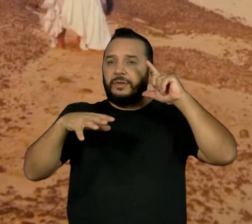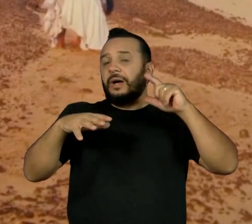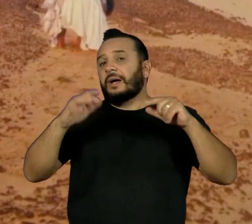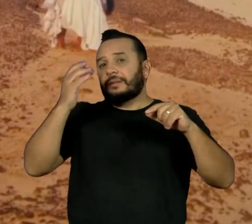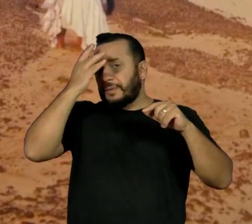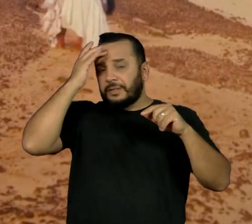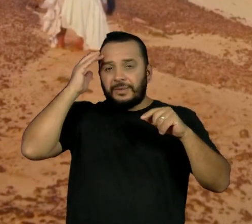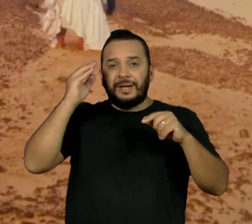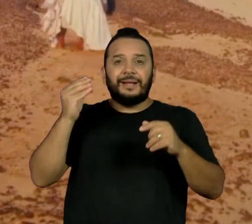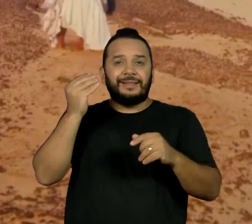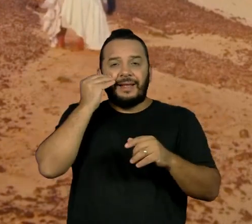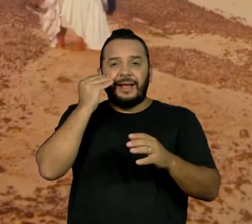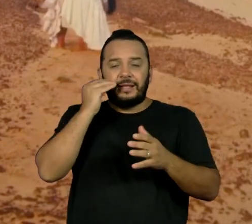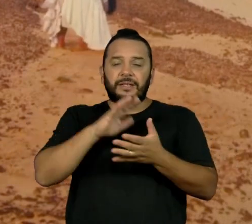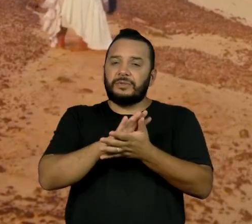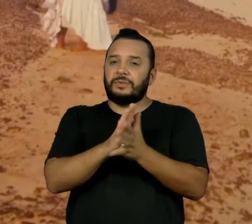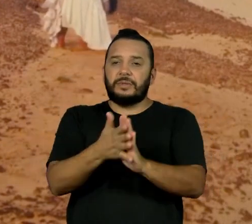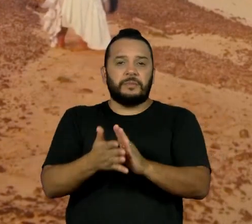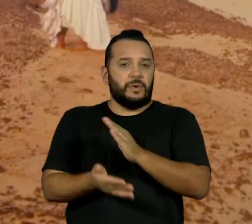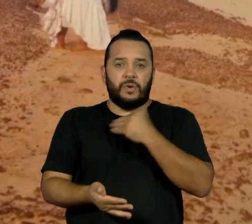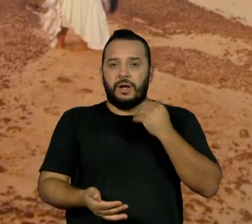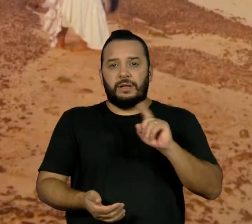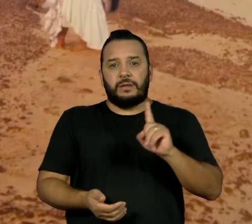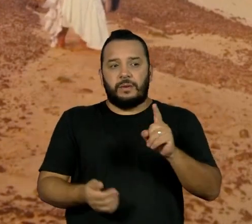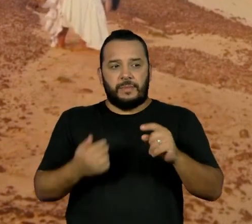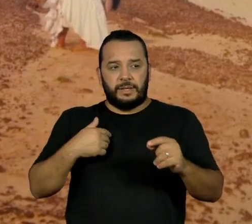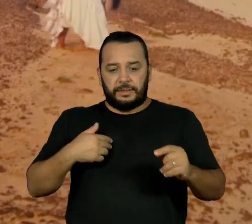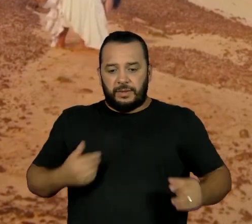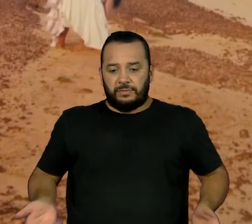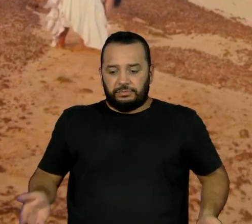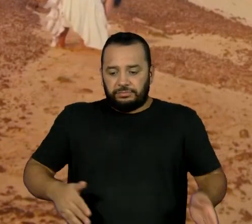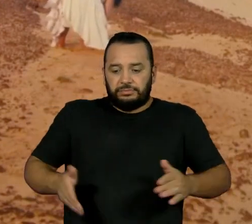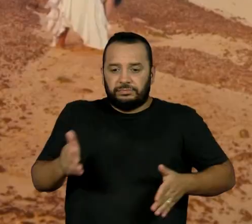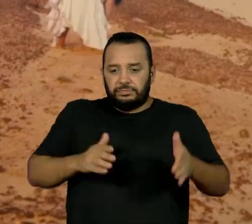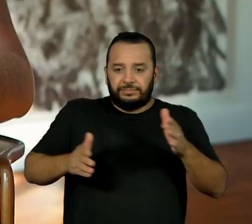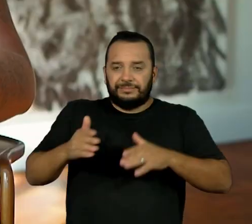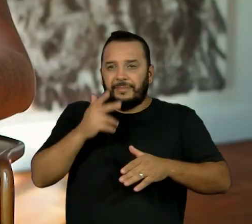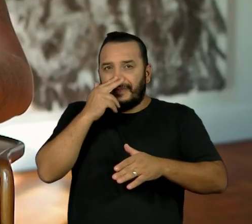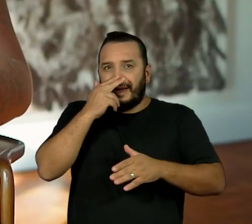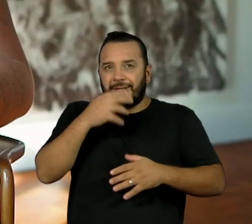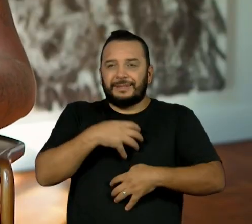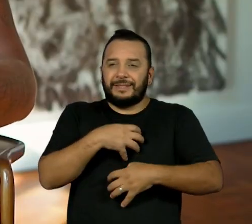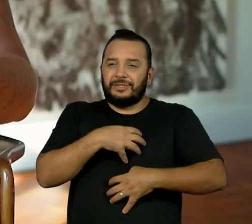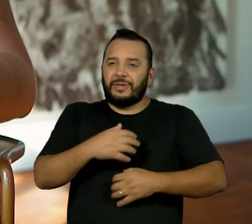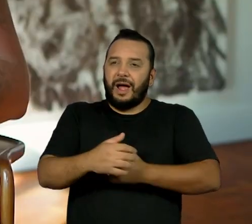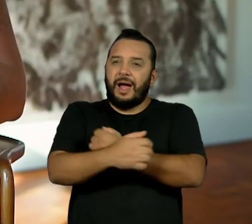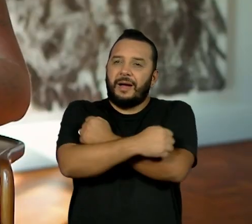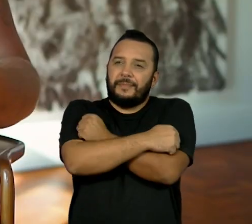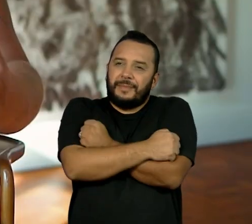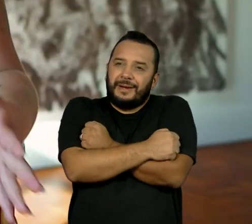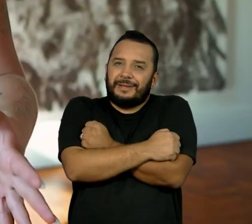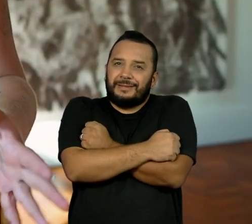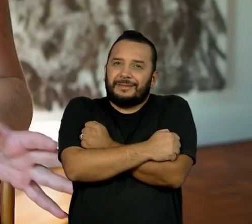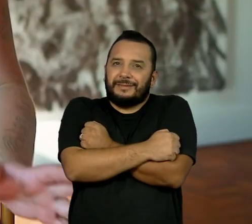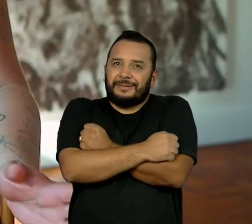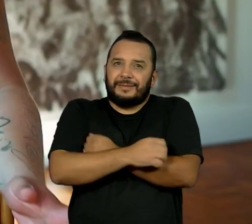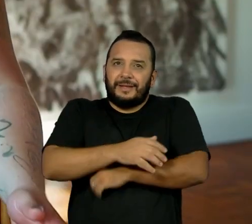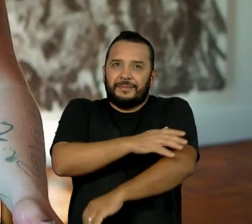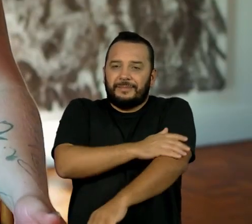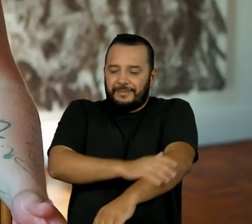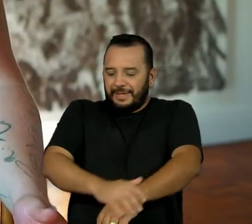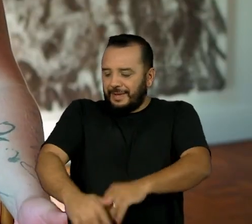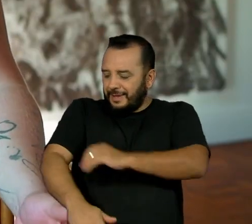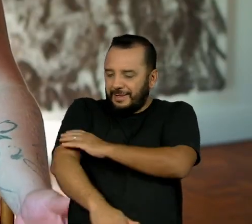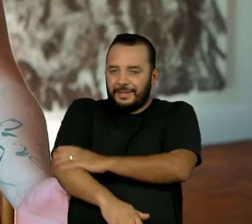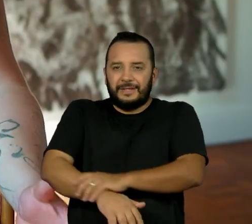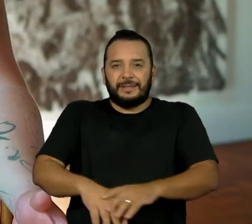matar, mas não morre. E hoje, quando eu me enterro, eu tenho a sensação de um abraço, na qual a maior parte da minha pele está sendo